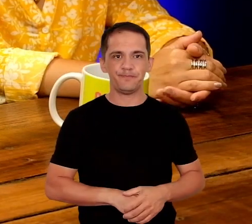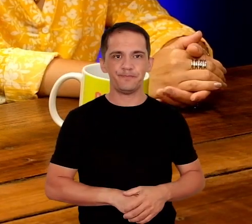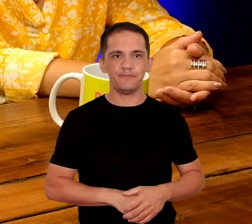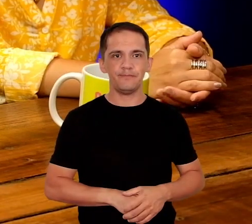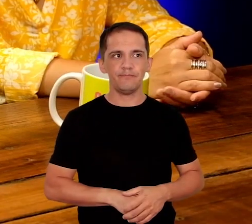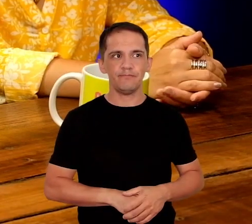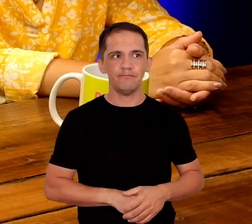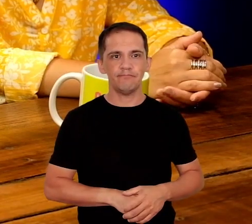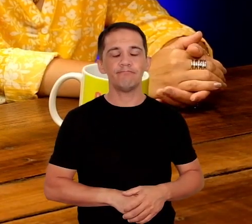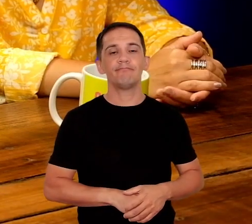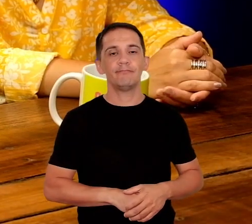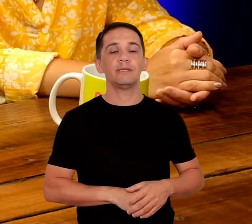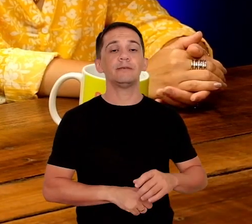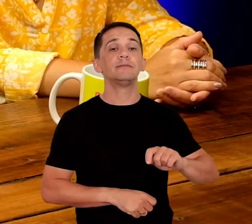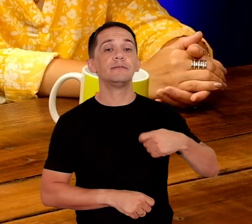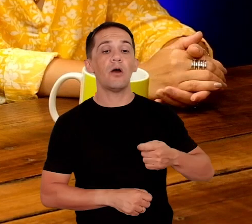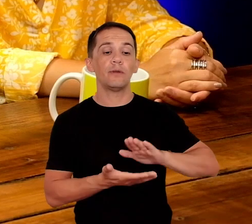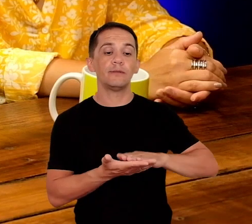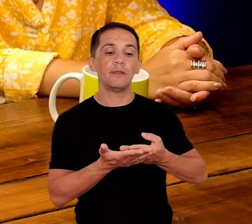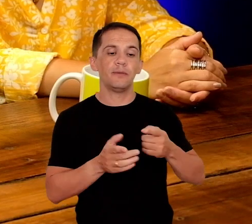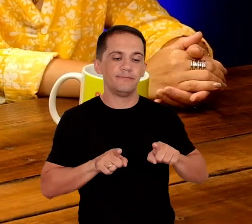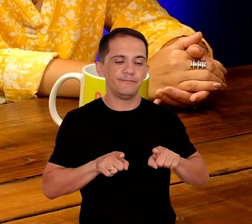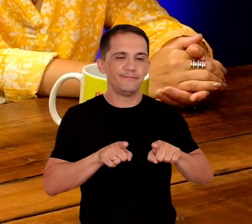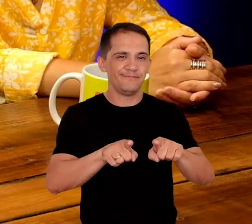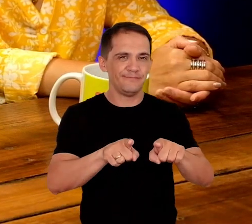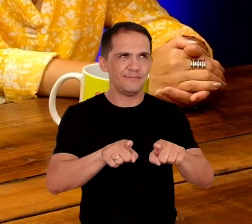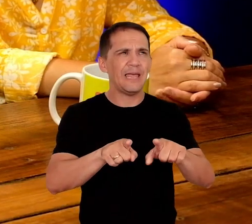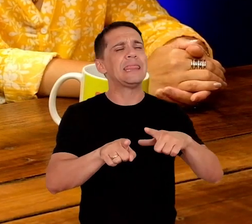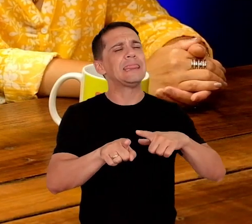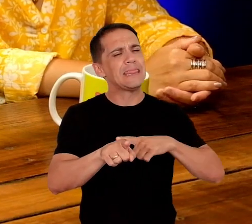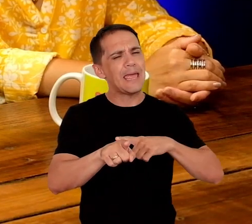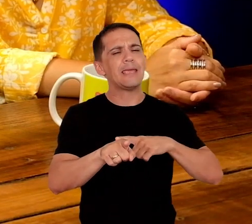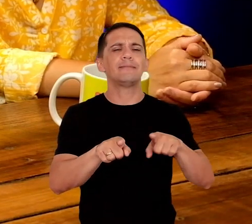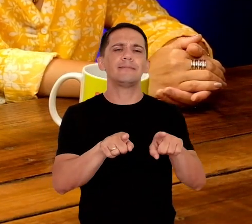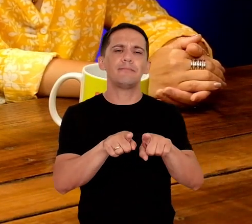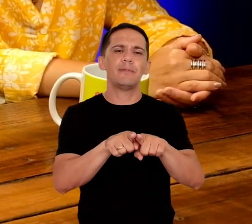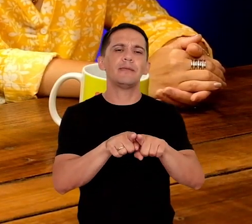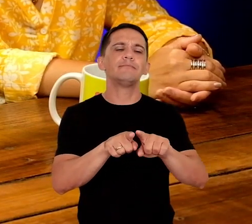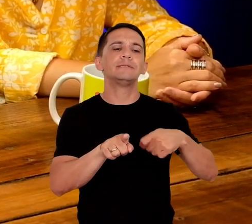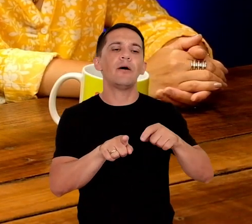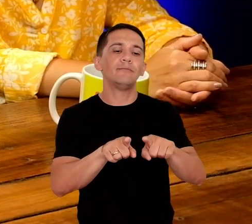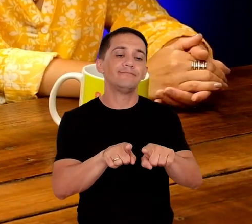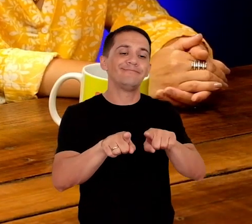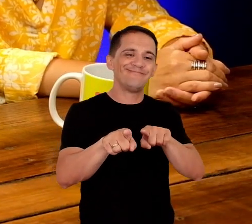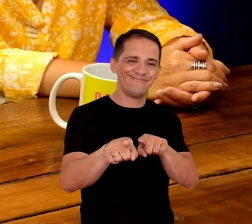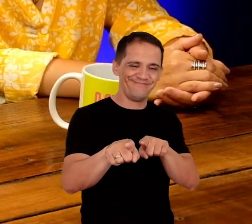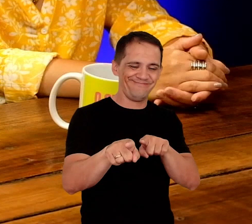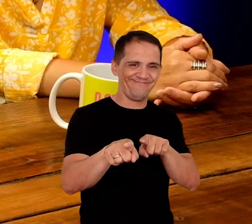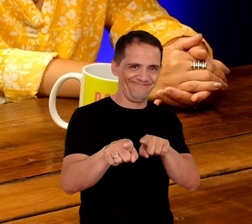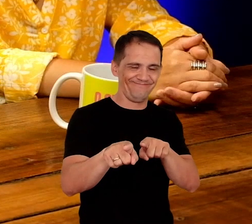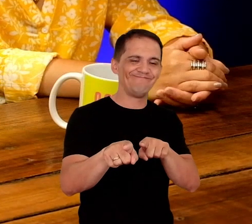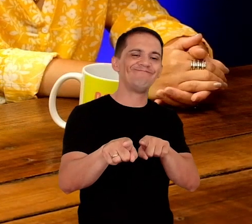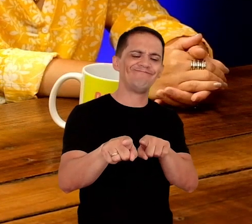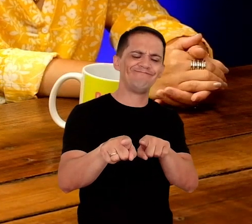surdo. Então, isso é interpretação. E existe também a interpretação consecutiva. Essa que eu falei é a simultânea,